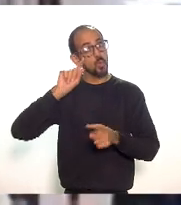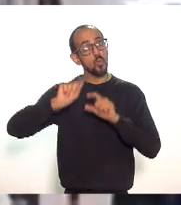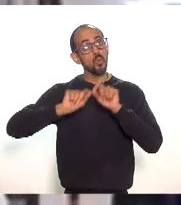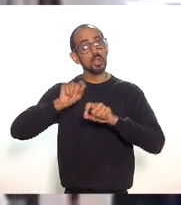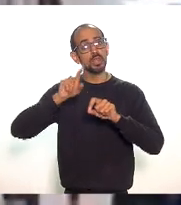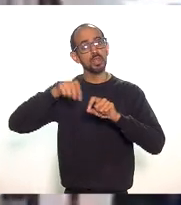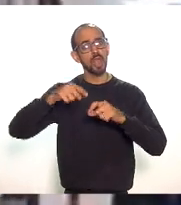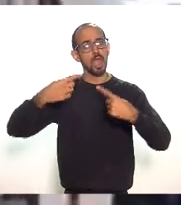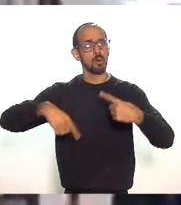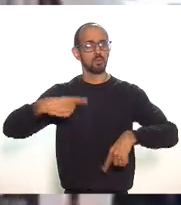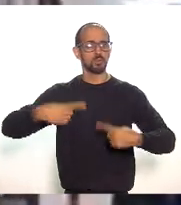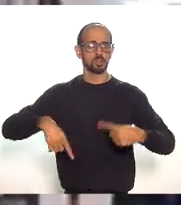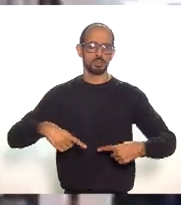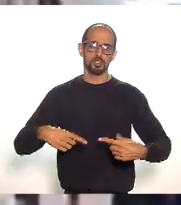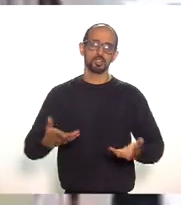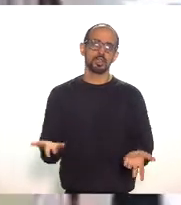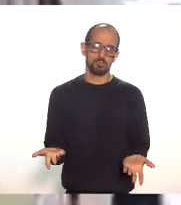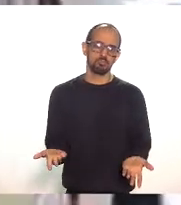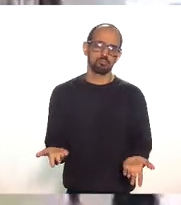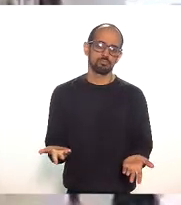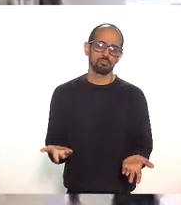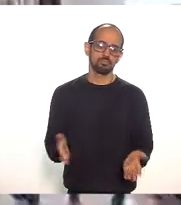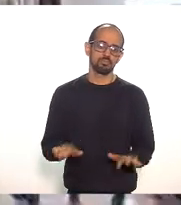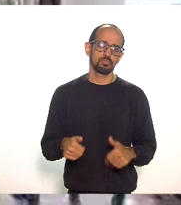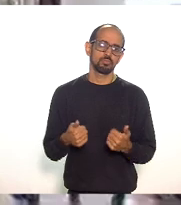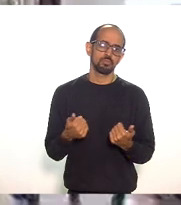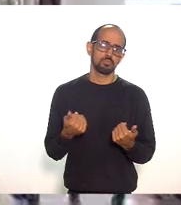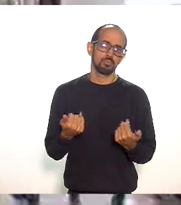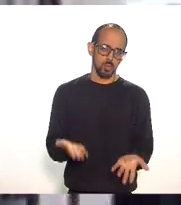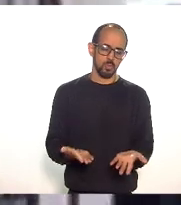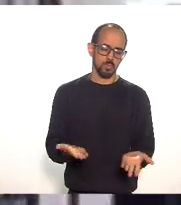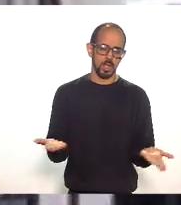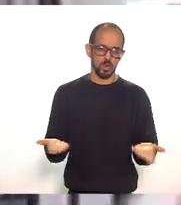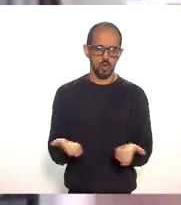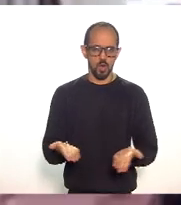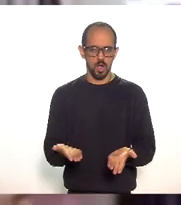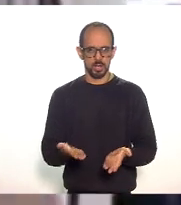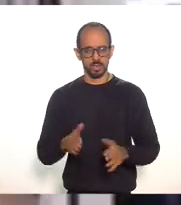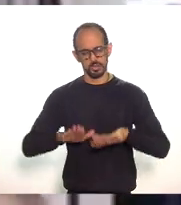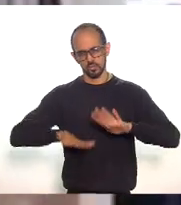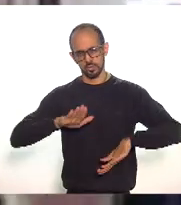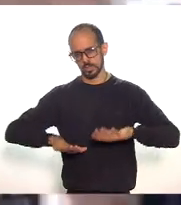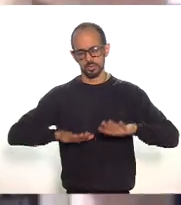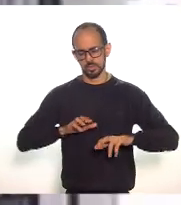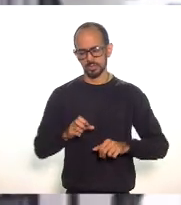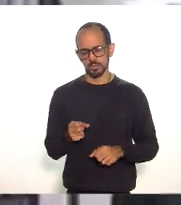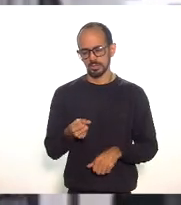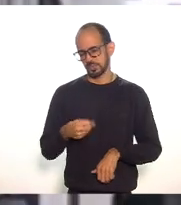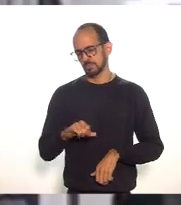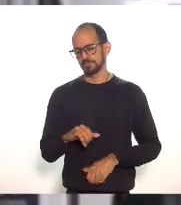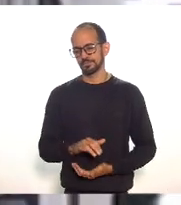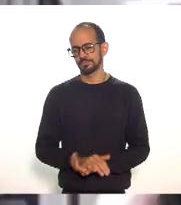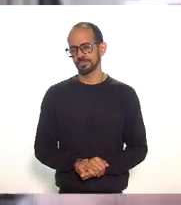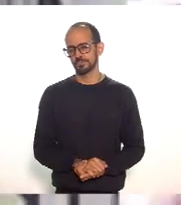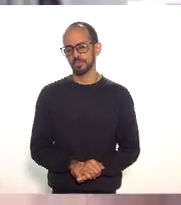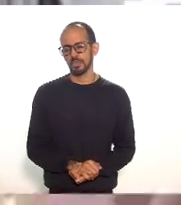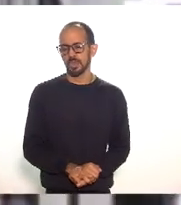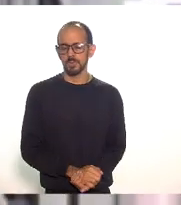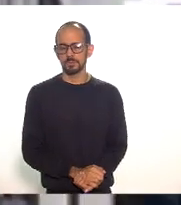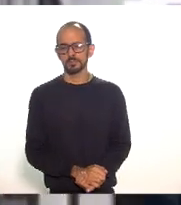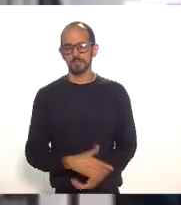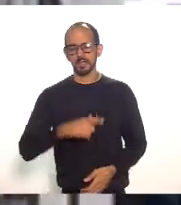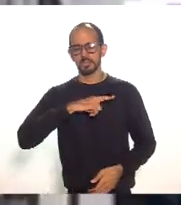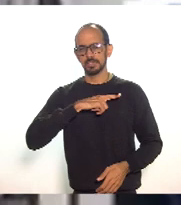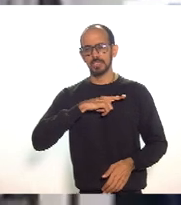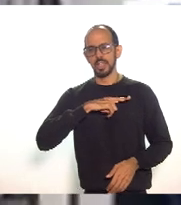é ideologia. Então, isso... Agora, às vezes, quando há esse